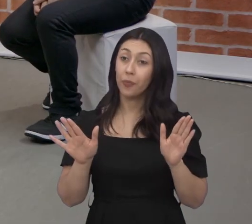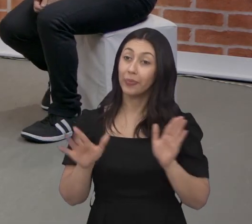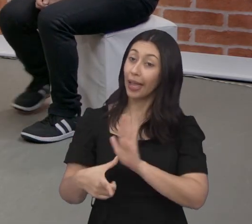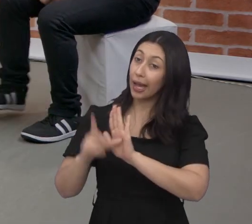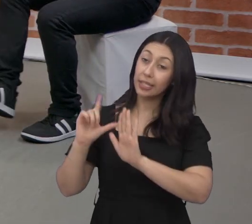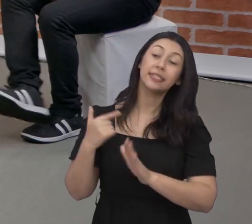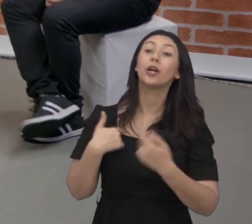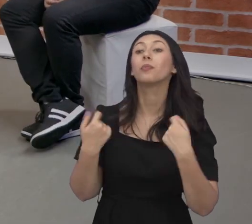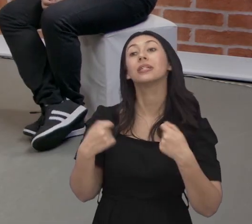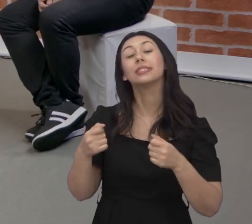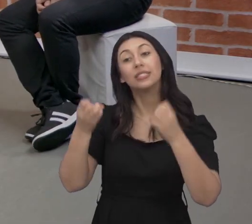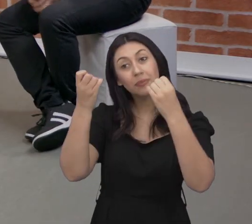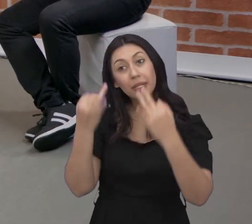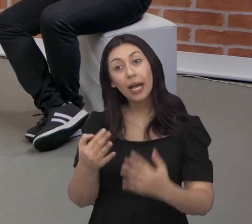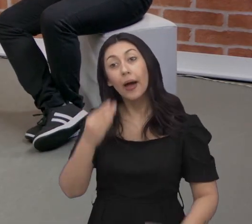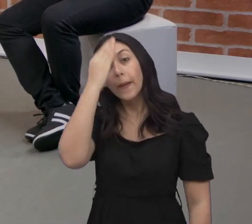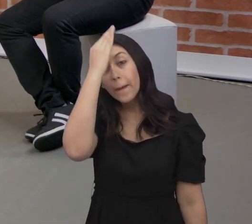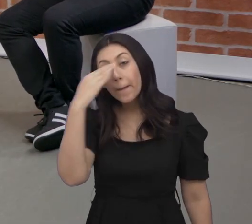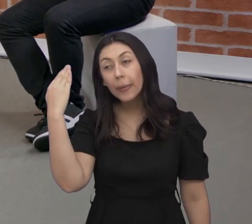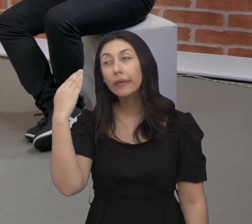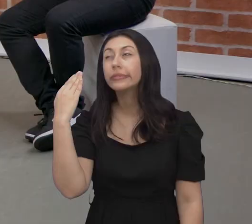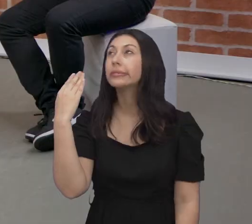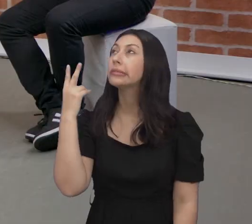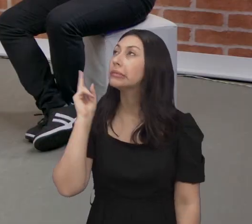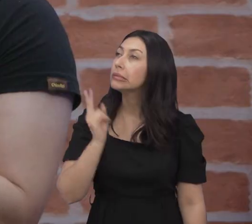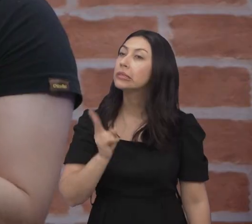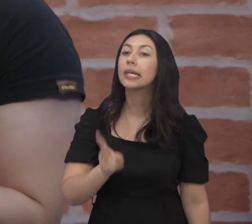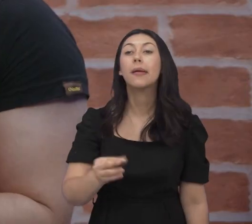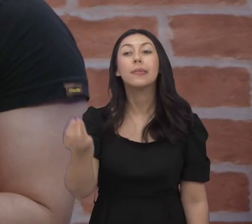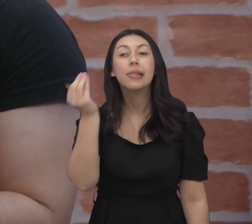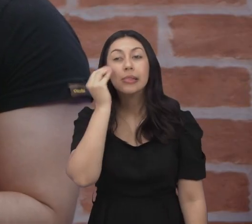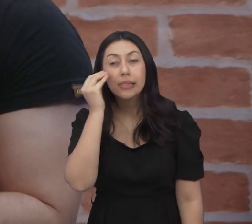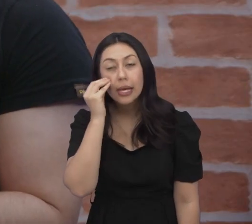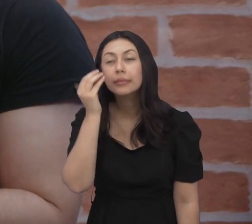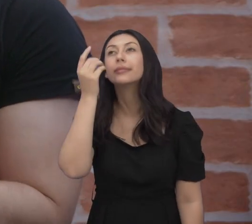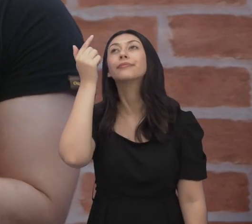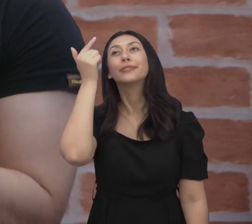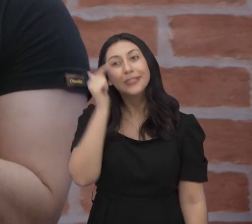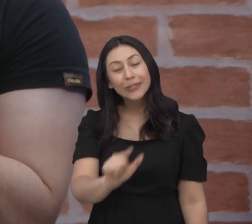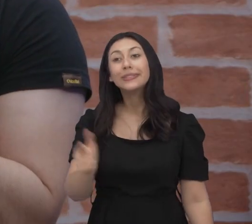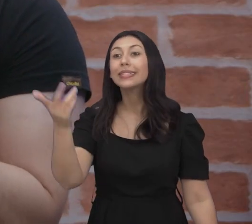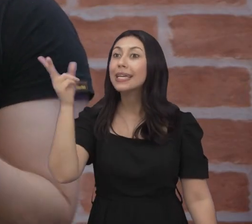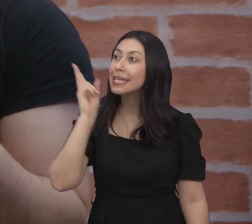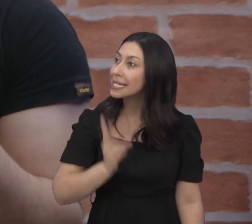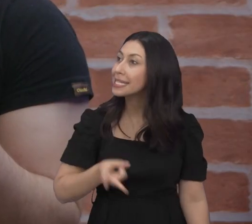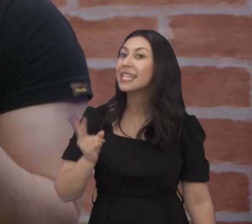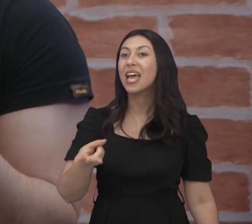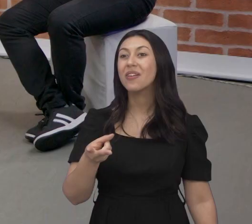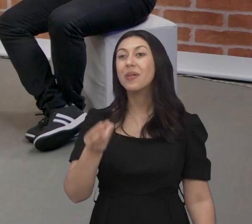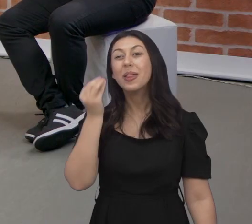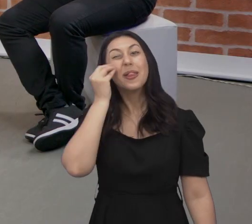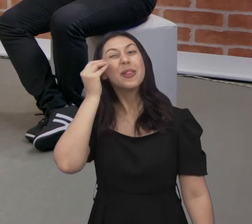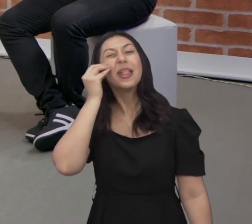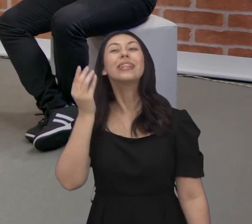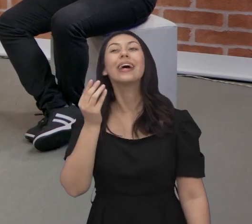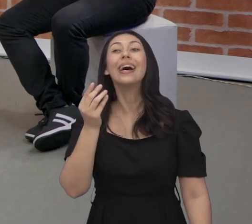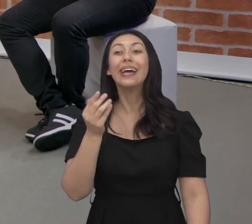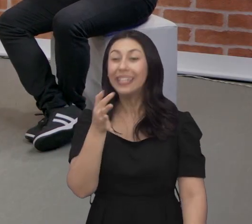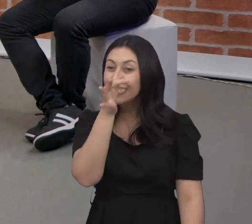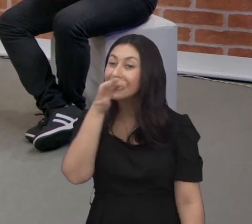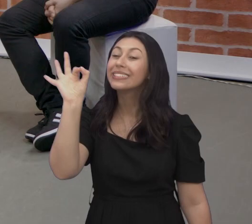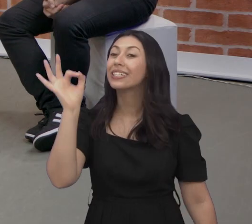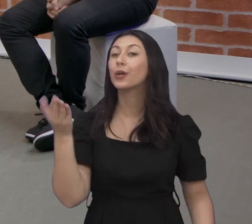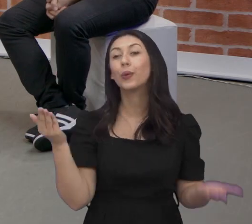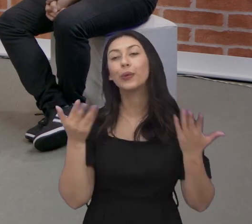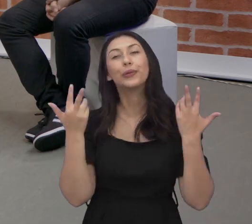jogo, te trazer um histórico. O Marvin, ele é excelente no chute. Excelente. Tô perdido. Hoje Eu não sou foi muito